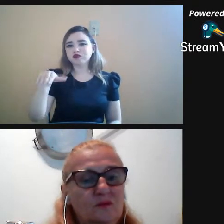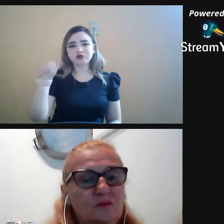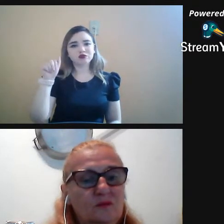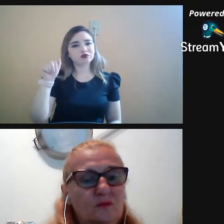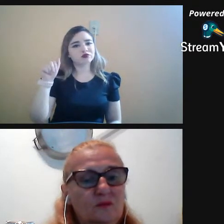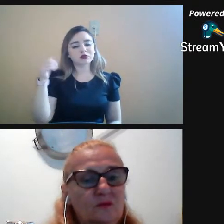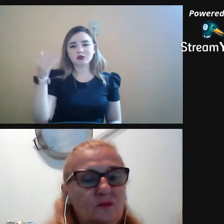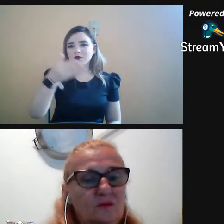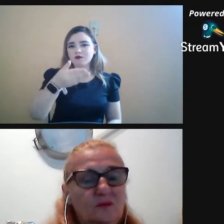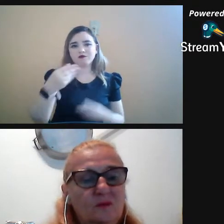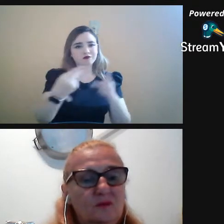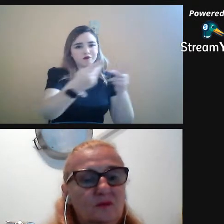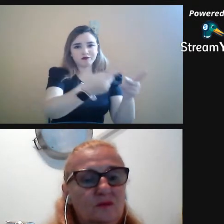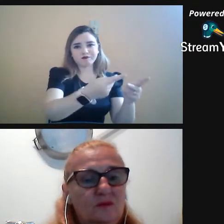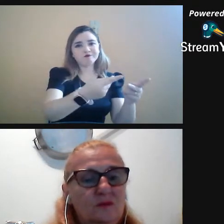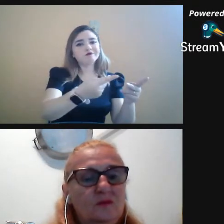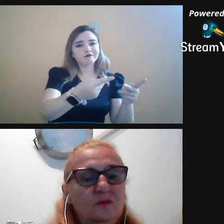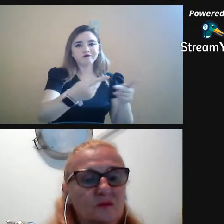eu estou vendo. Tá?